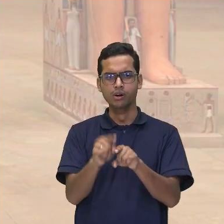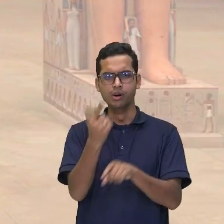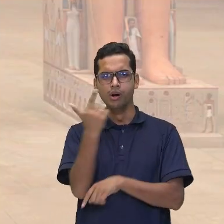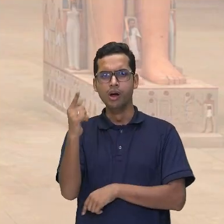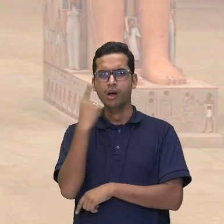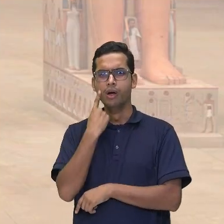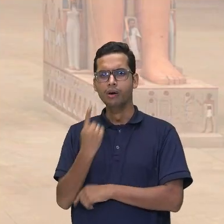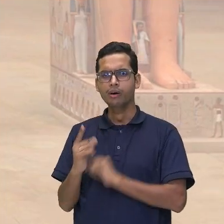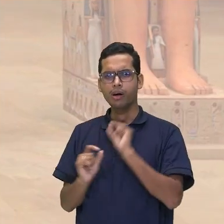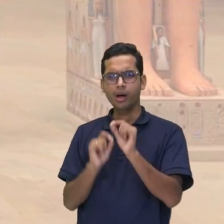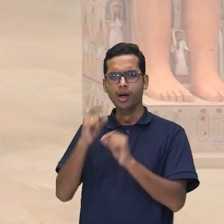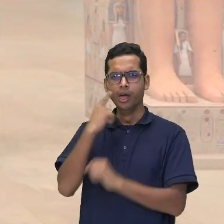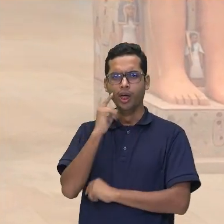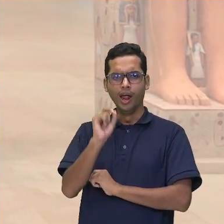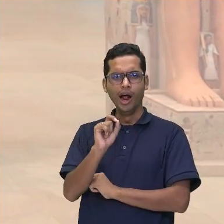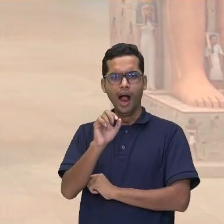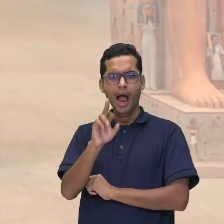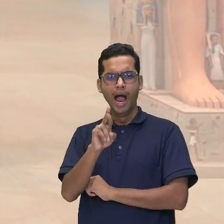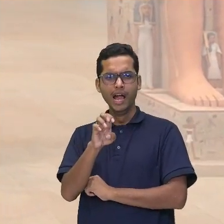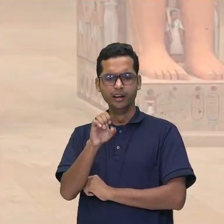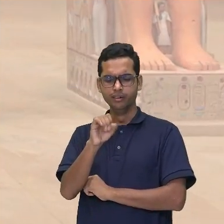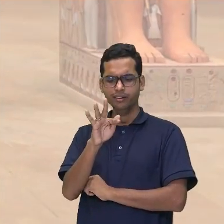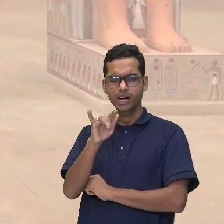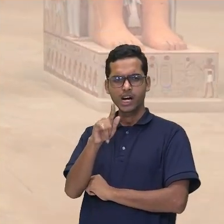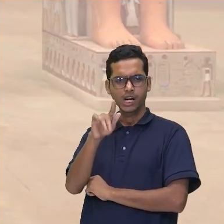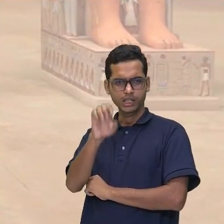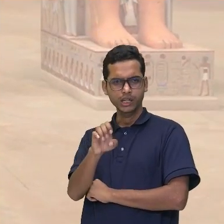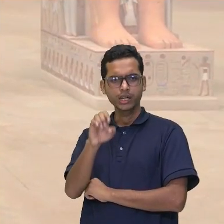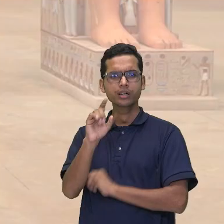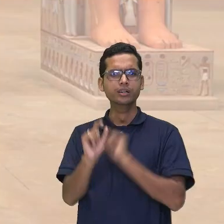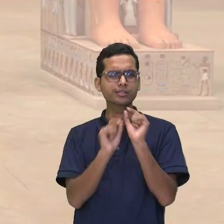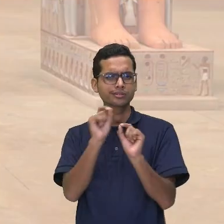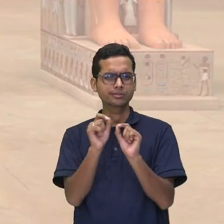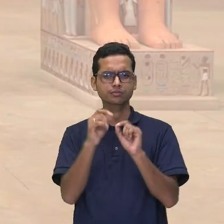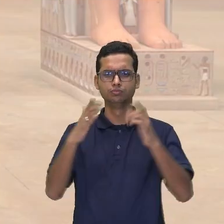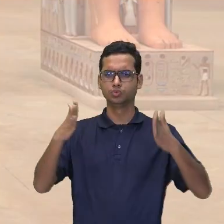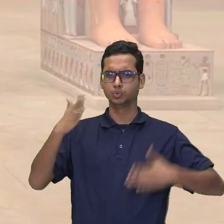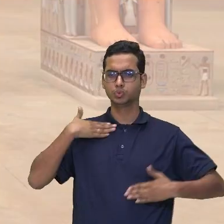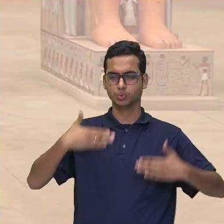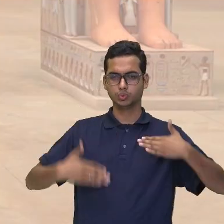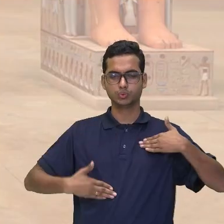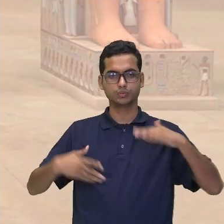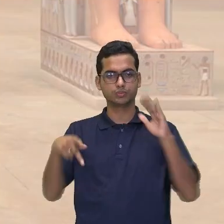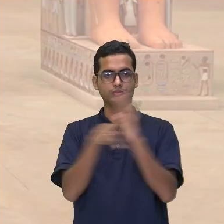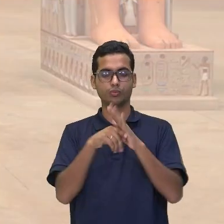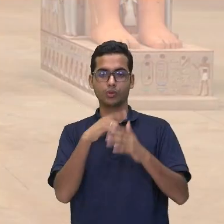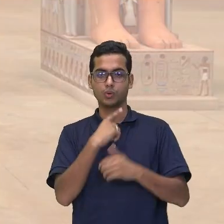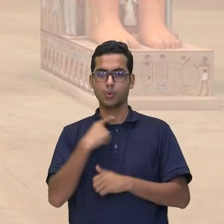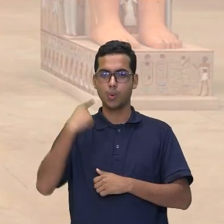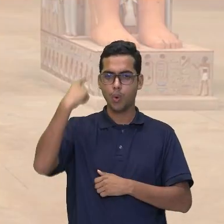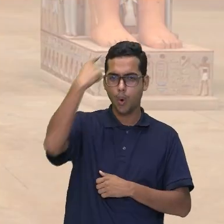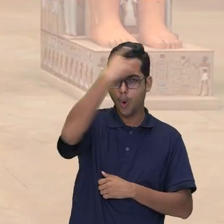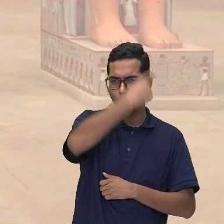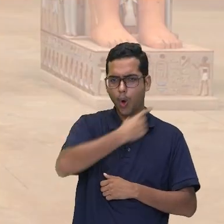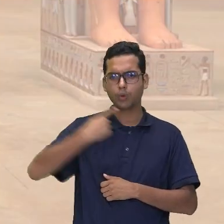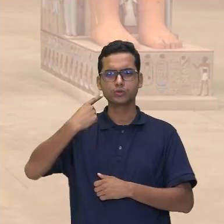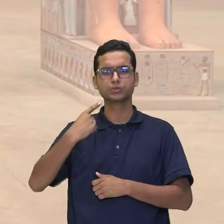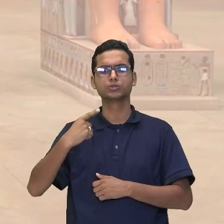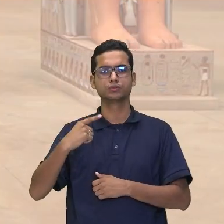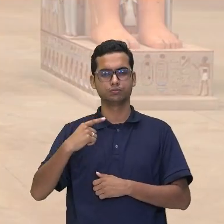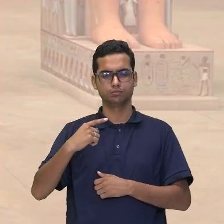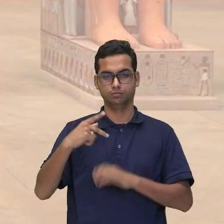falamos, a esfinge de Gizé, tá? Que é o quê? O corpo, né? O rosto do faraó e o corpo de